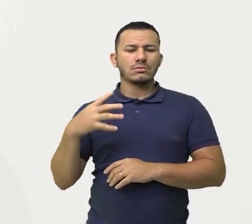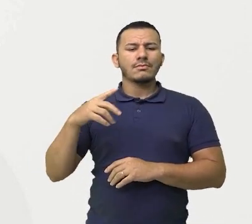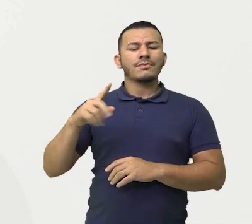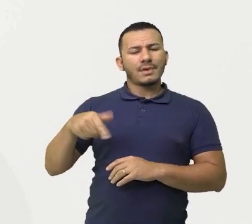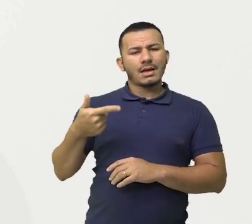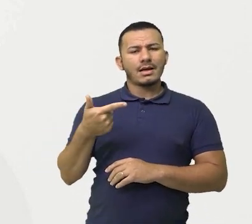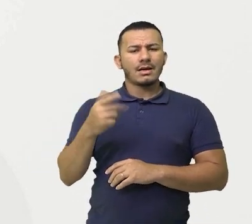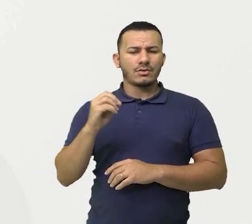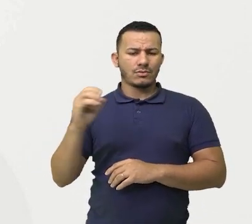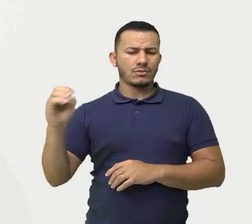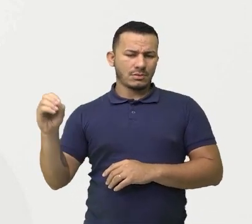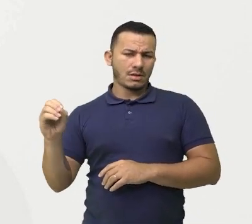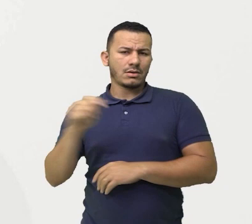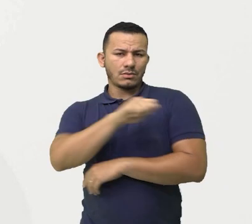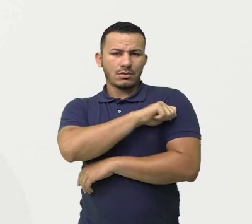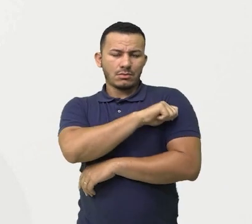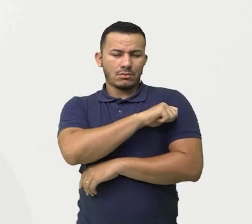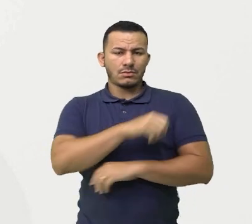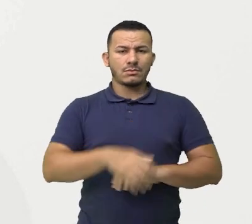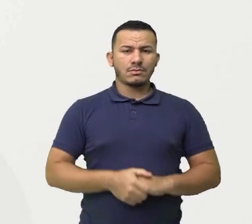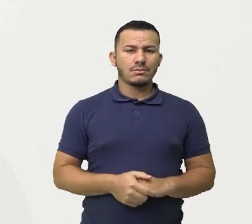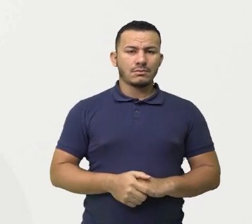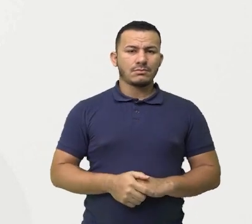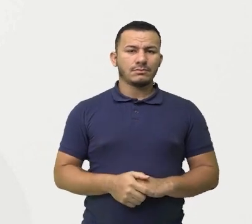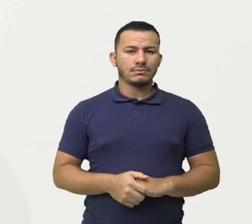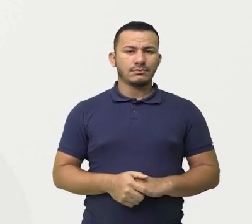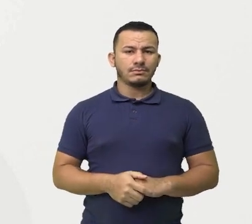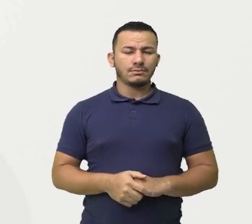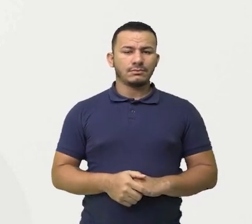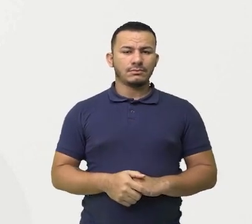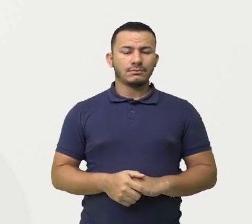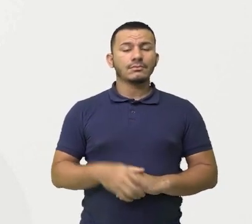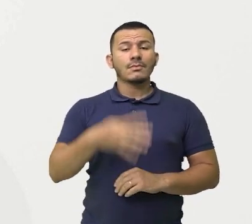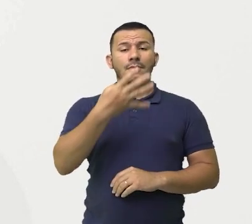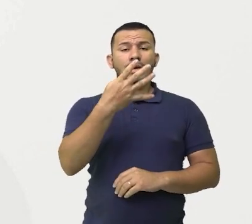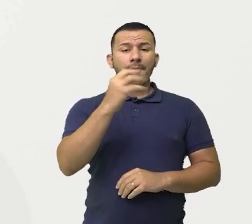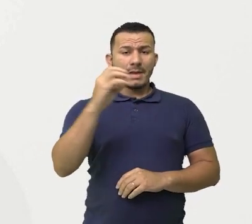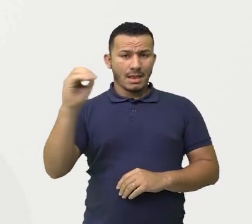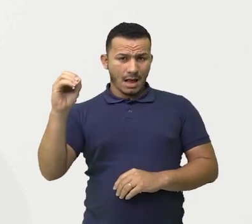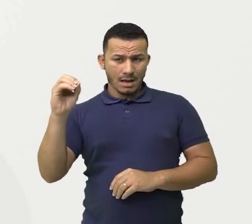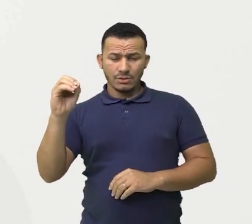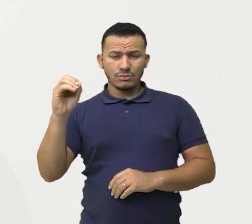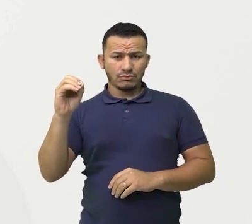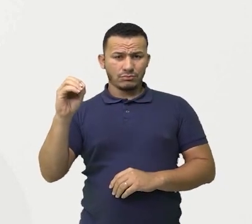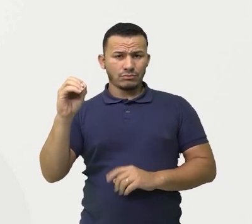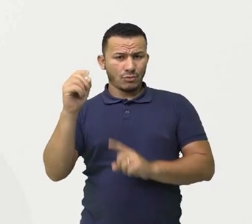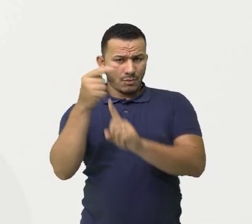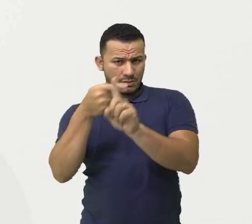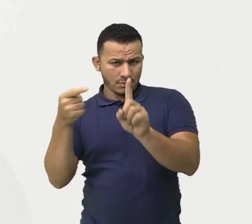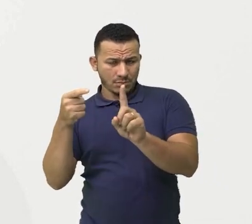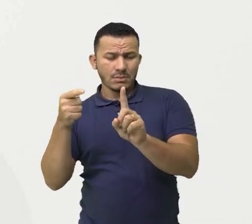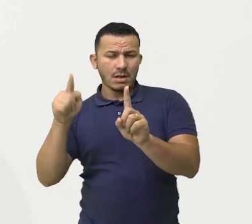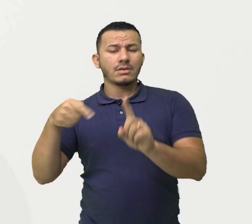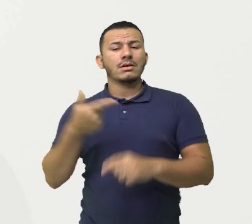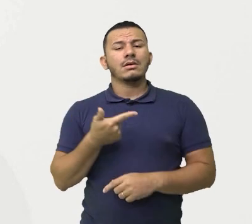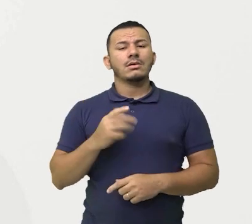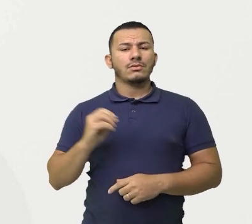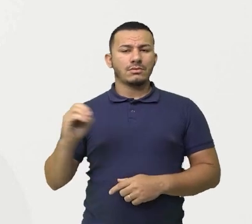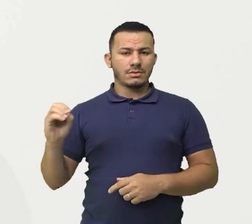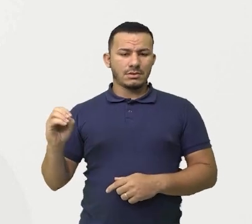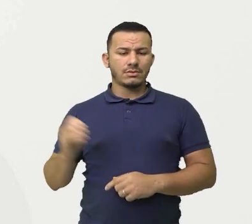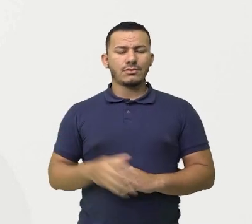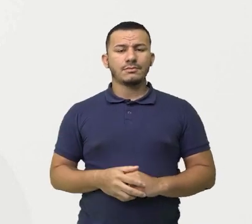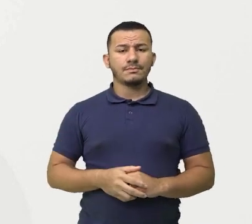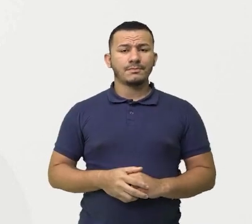Então, metade da metade, não, se a metade, então, é 400, a metade da metade, então, é 200.